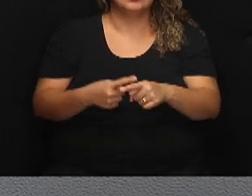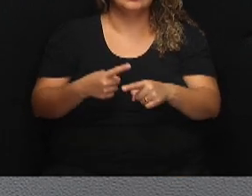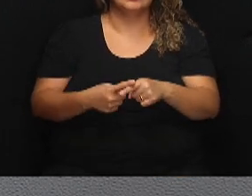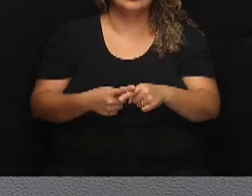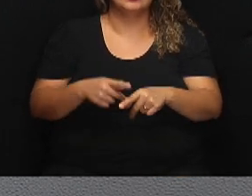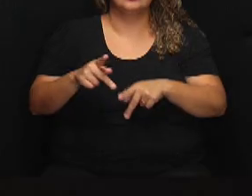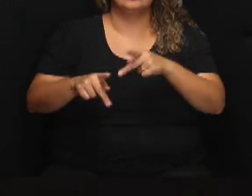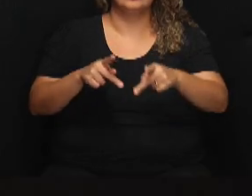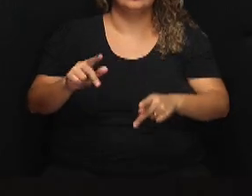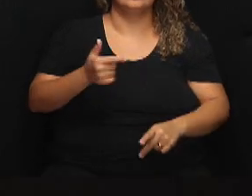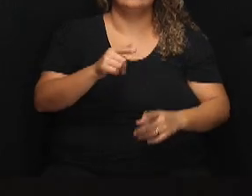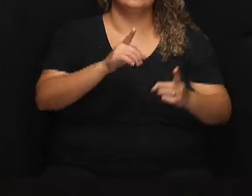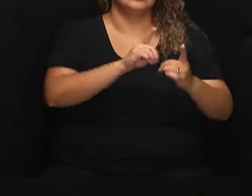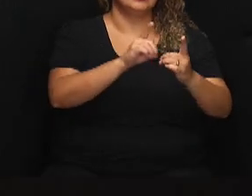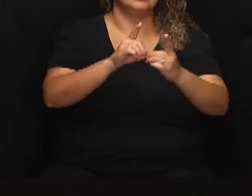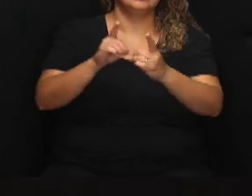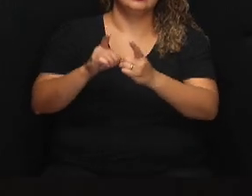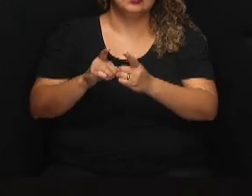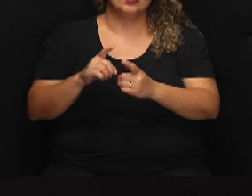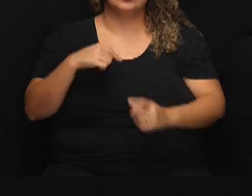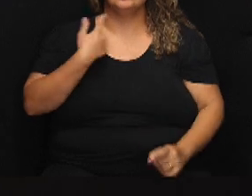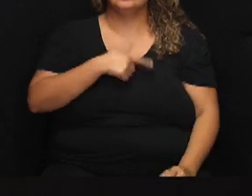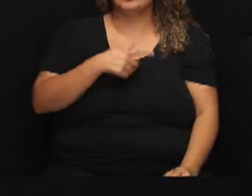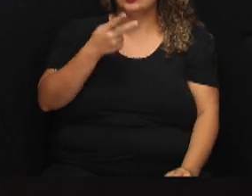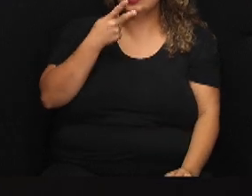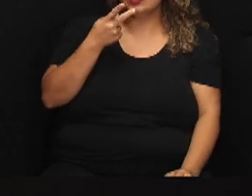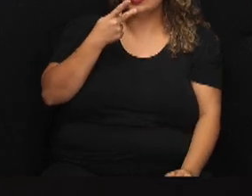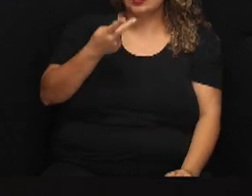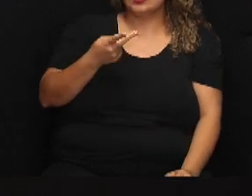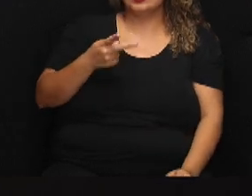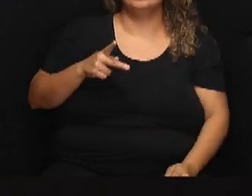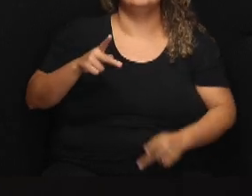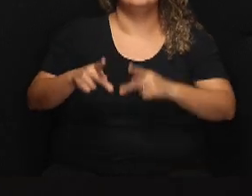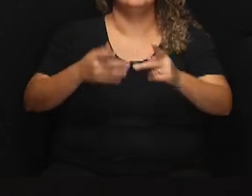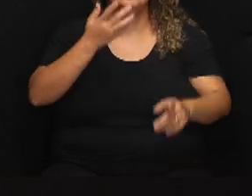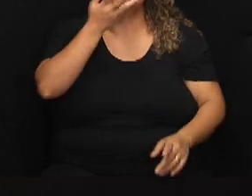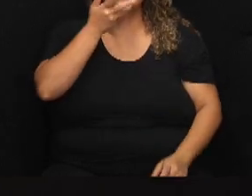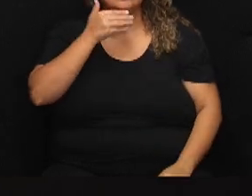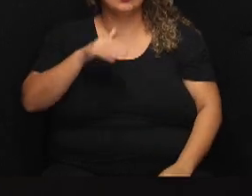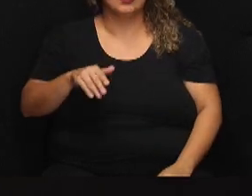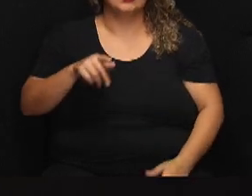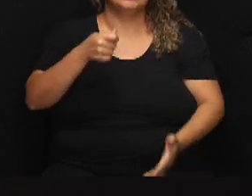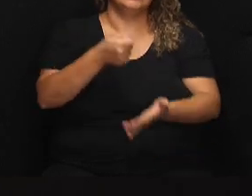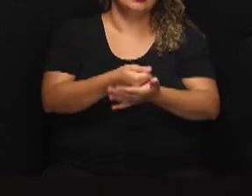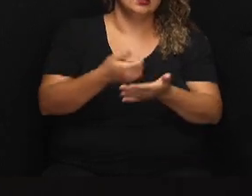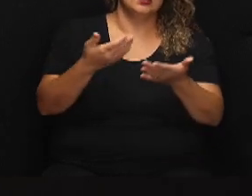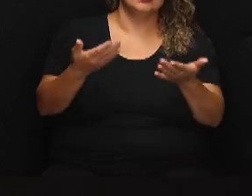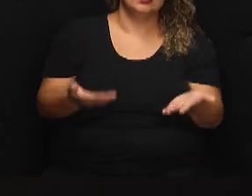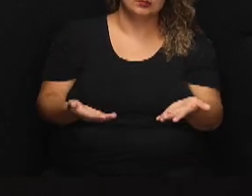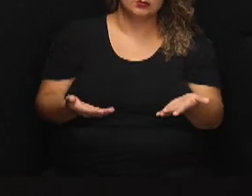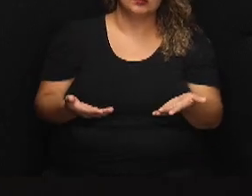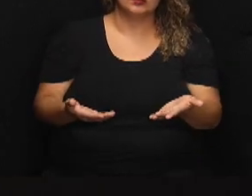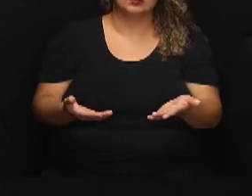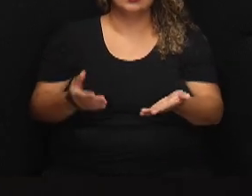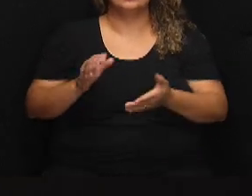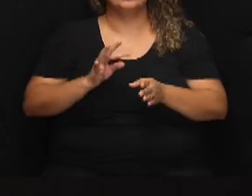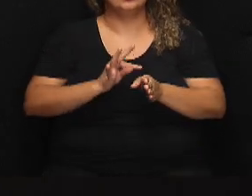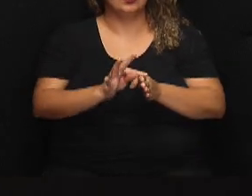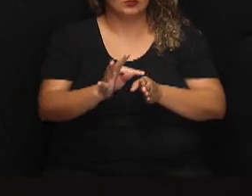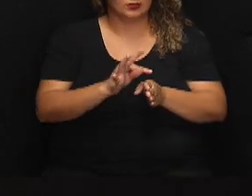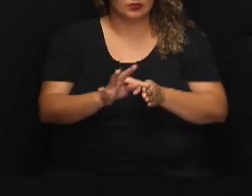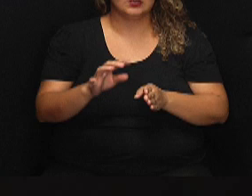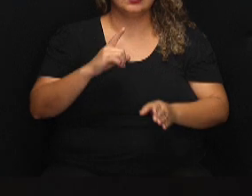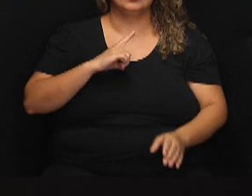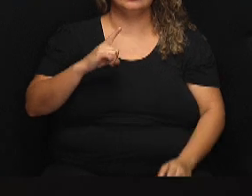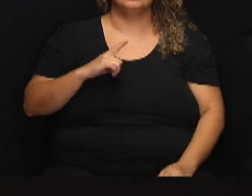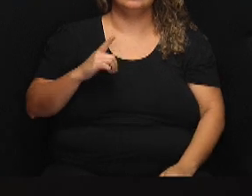vai ficar sem atendimento. E a gente está falando de uma população de crianças, que ainda é garantido, né, você tem o Conselho Tutelar, você tem o